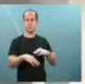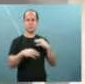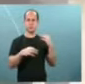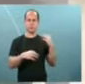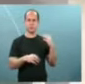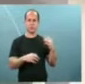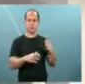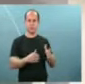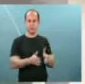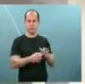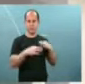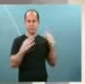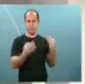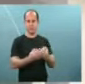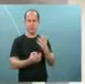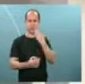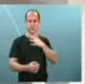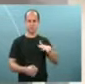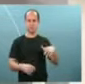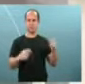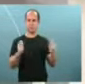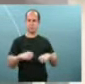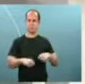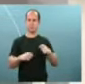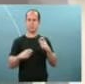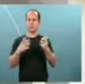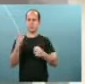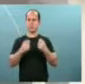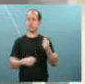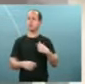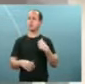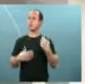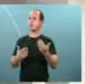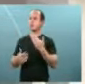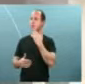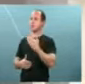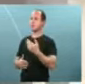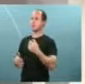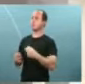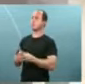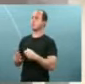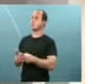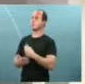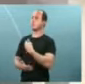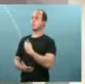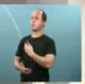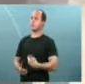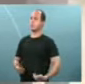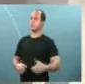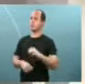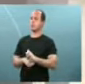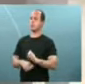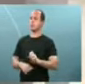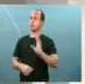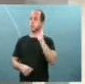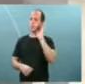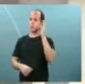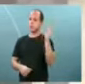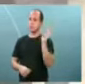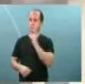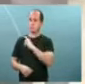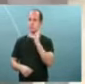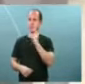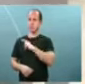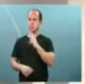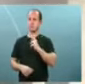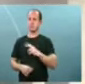dessas crianças que precisam desse leite. Então, eu venho aqui cobrar do governo do estado que tome providências urgentes para